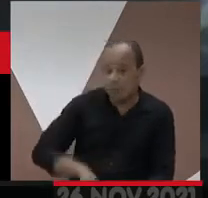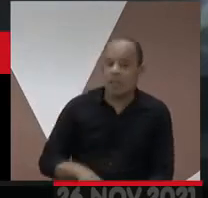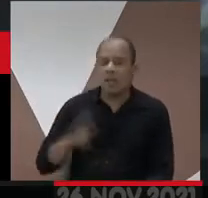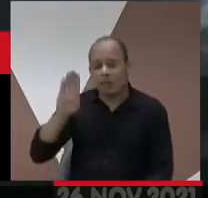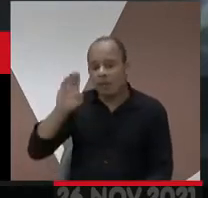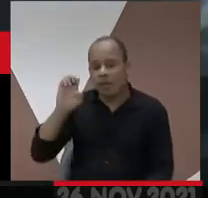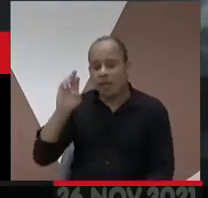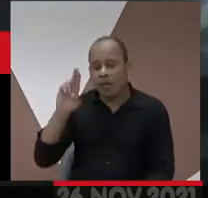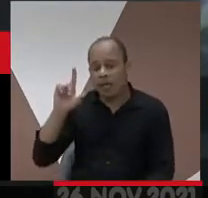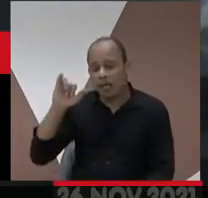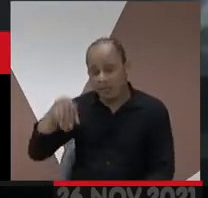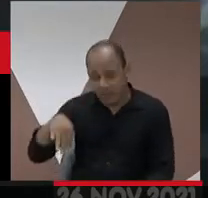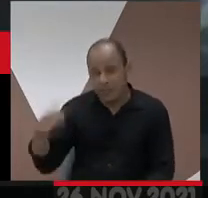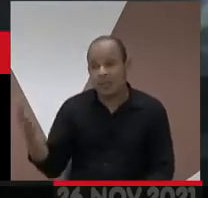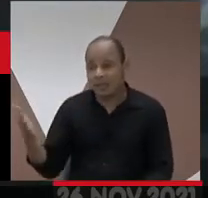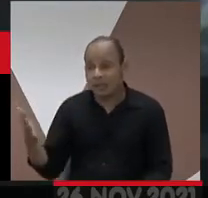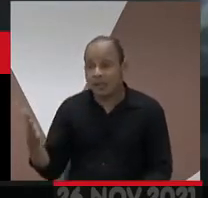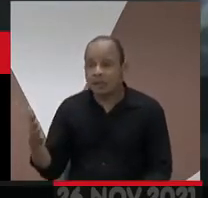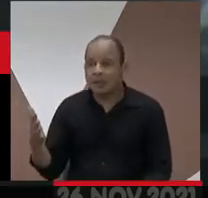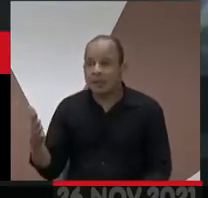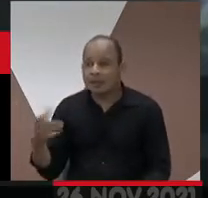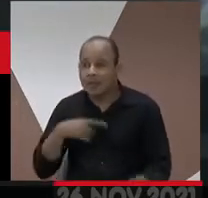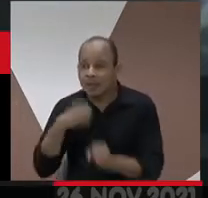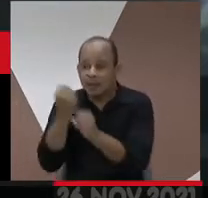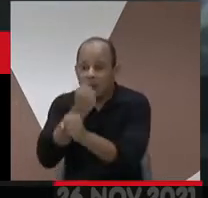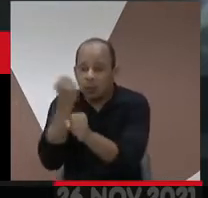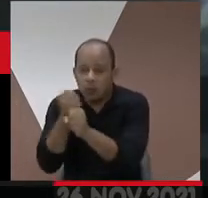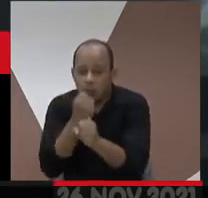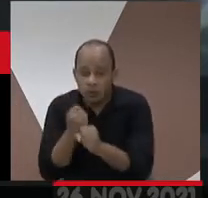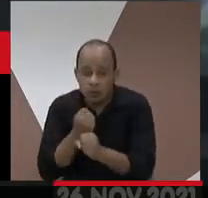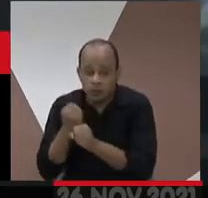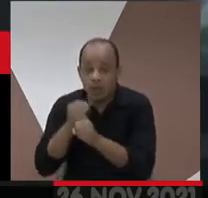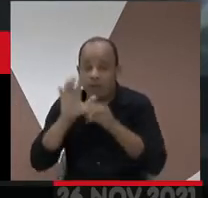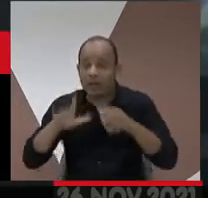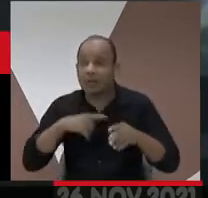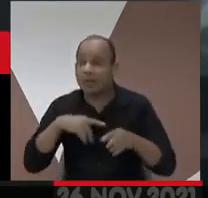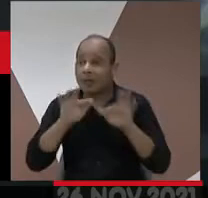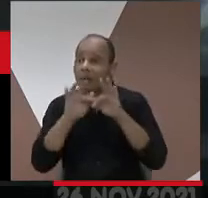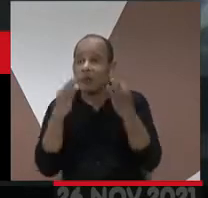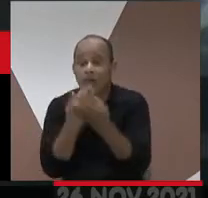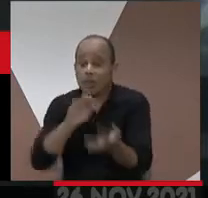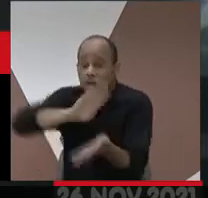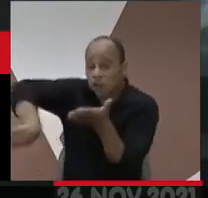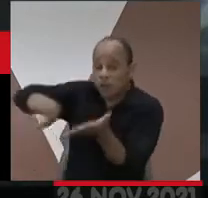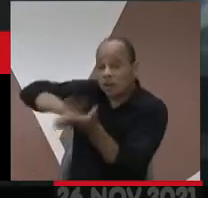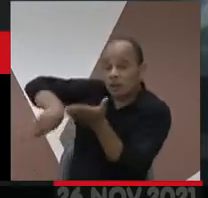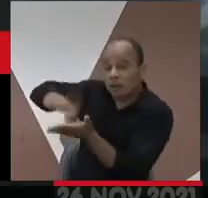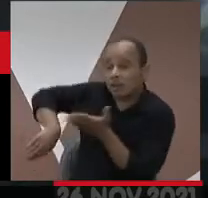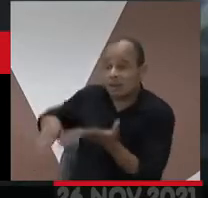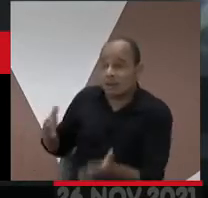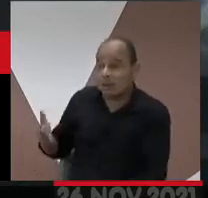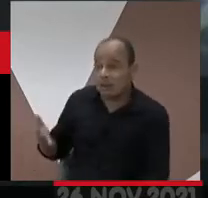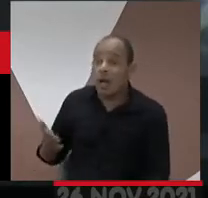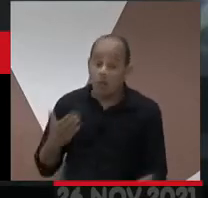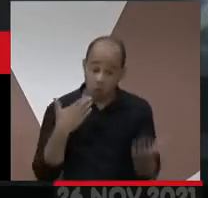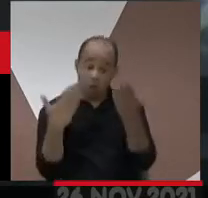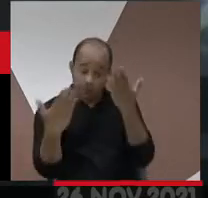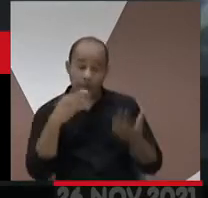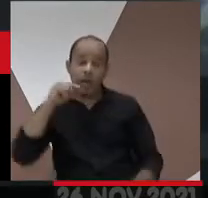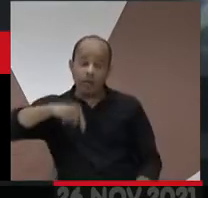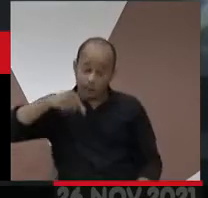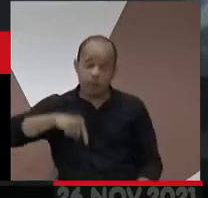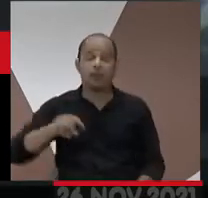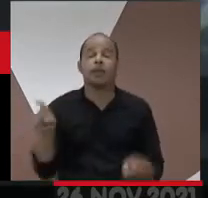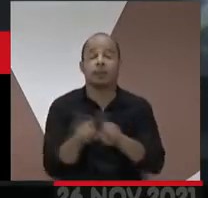família, perto de familiares, vai ser jogado fora. E aqui, os pressupostos